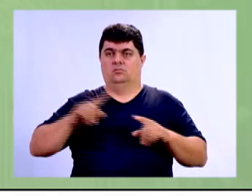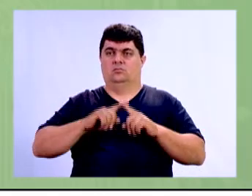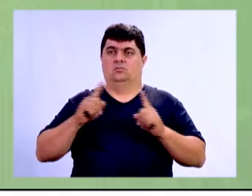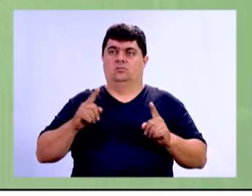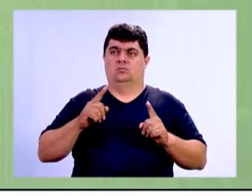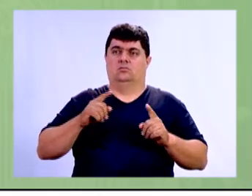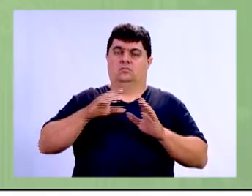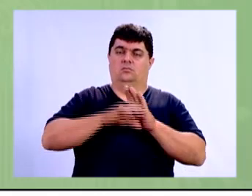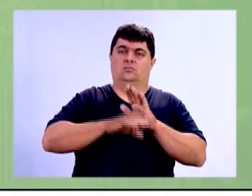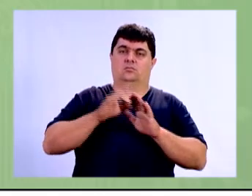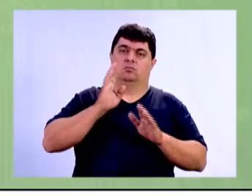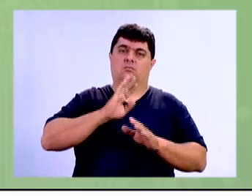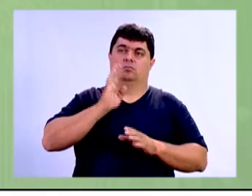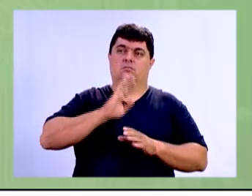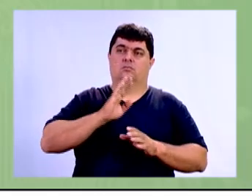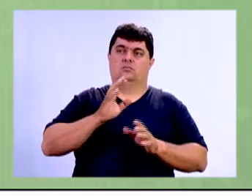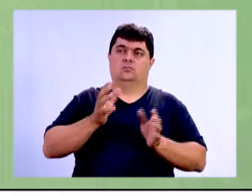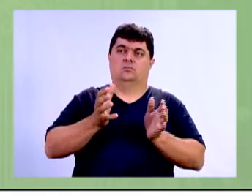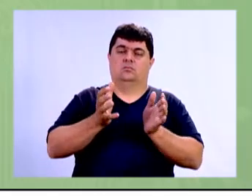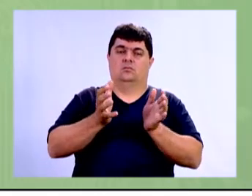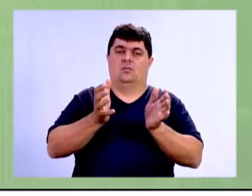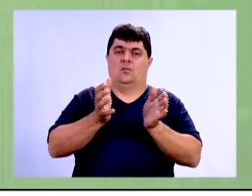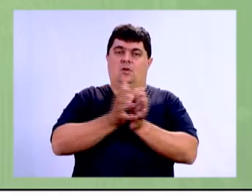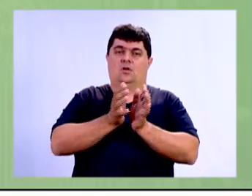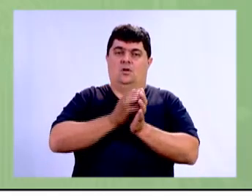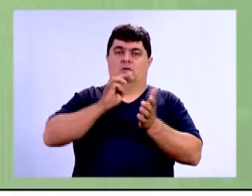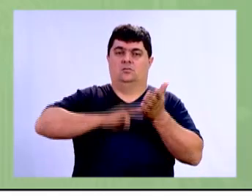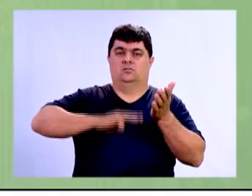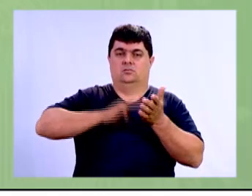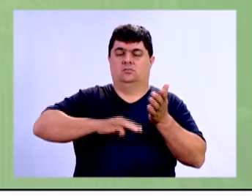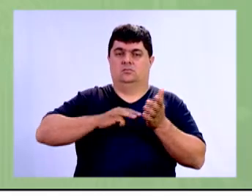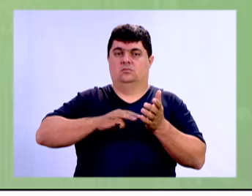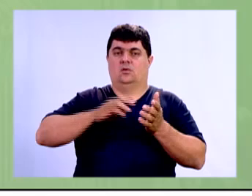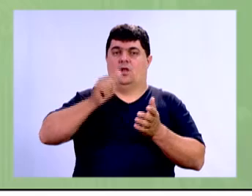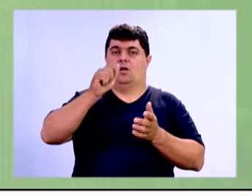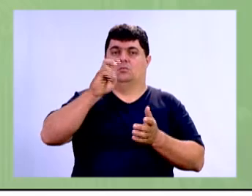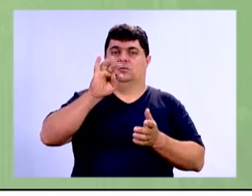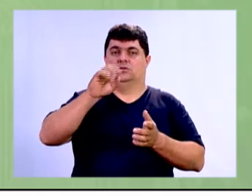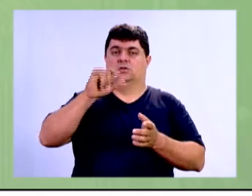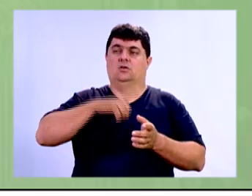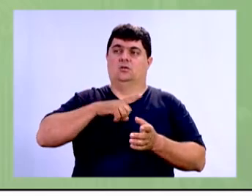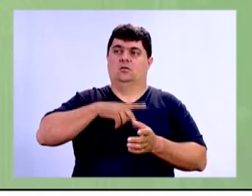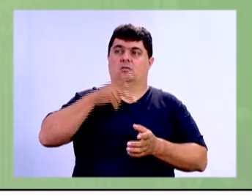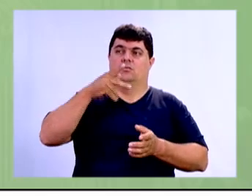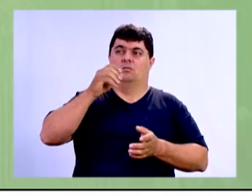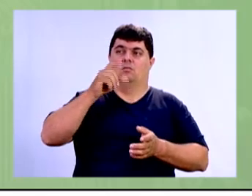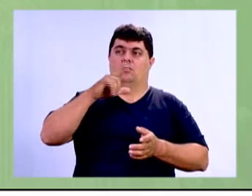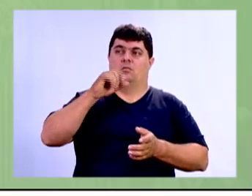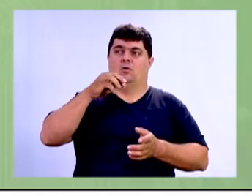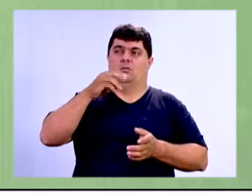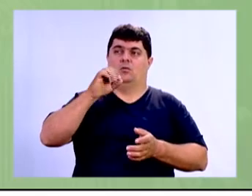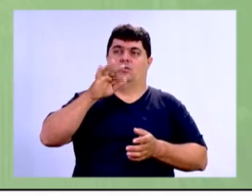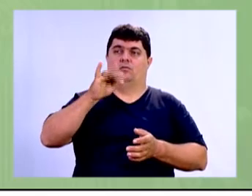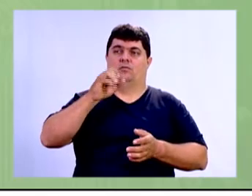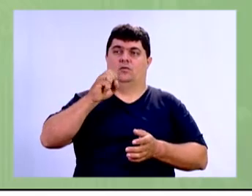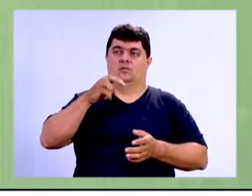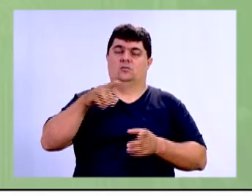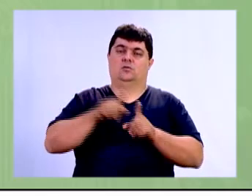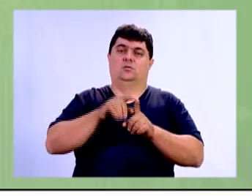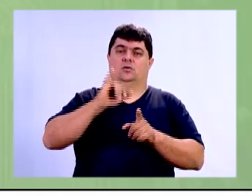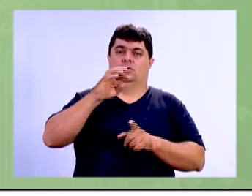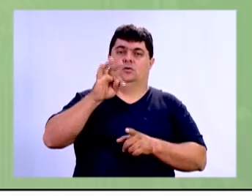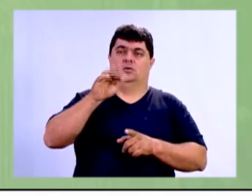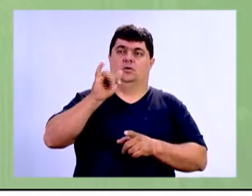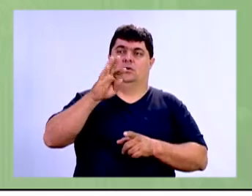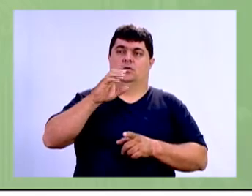que tem um conceito bem interessante que são classes e métodos abstratos, né? Temos polimorfismo, temos interface, nós temos